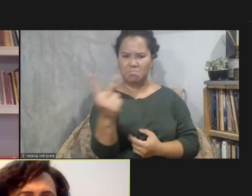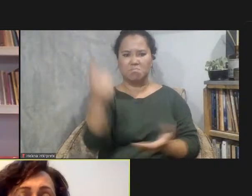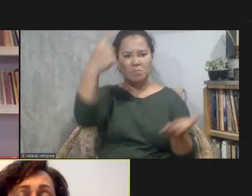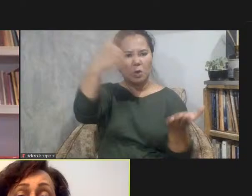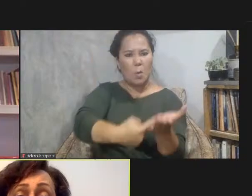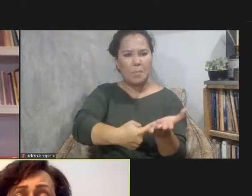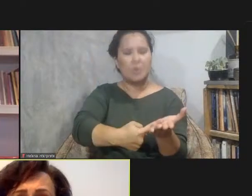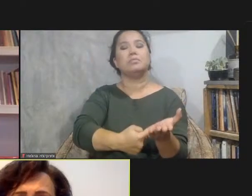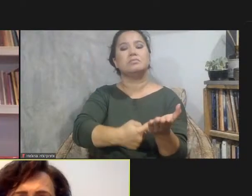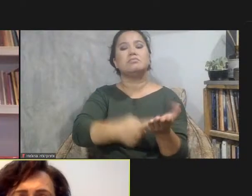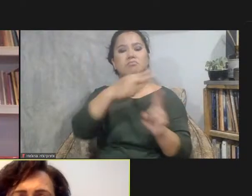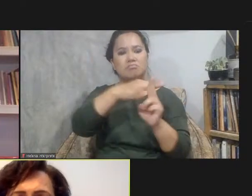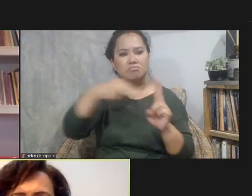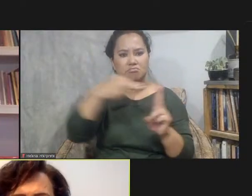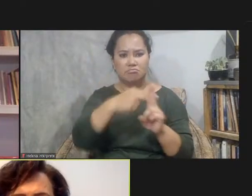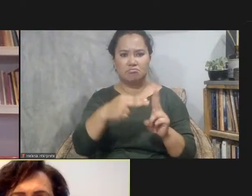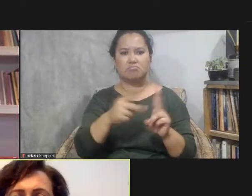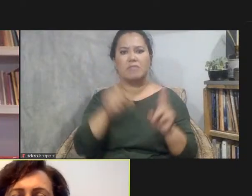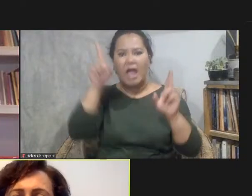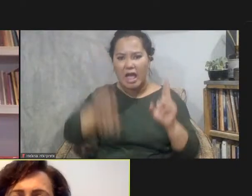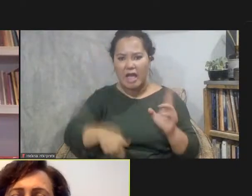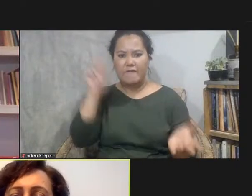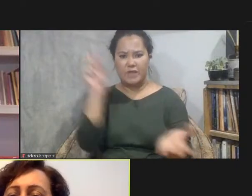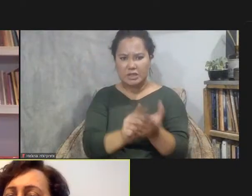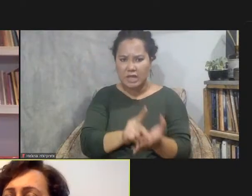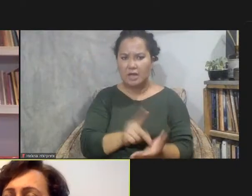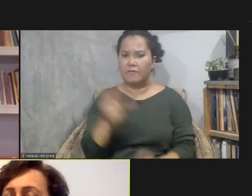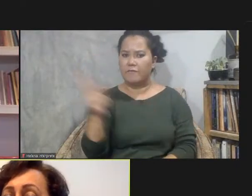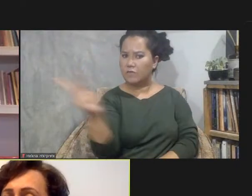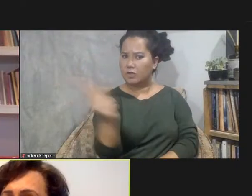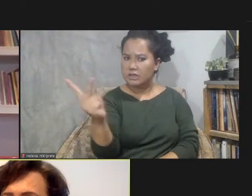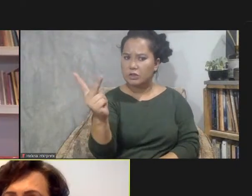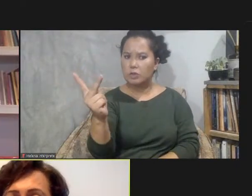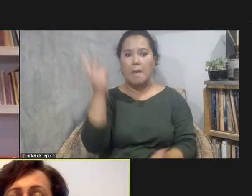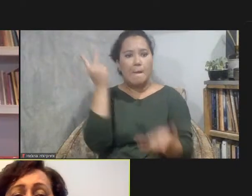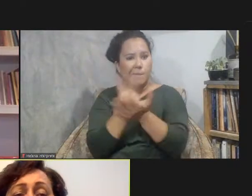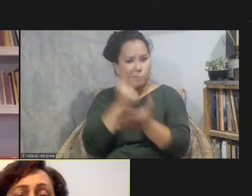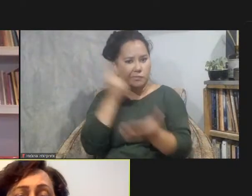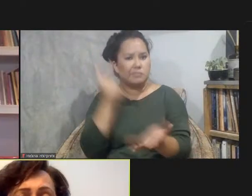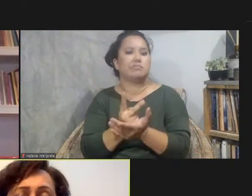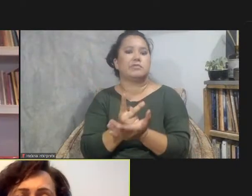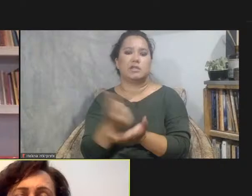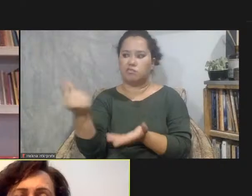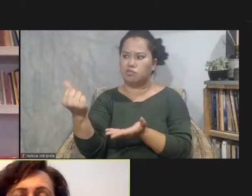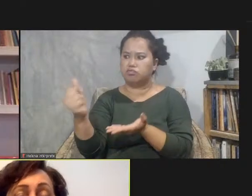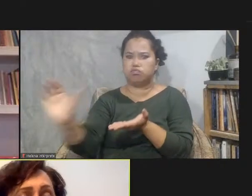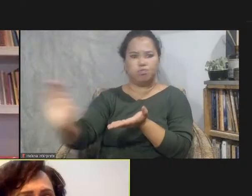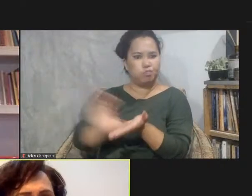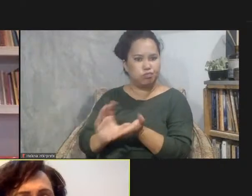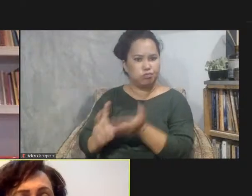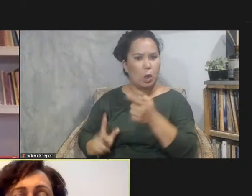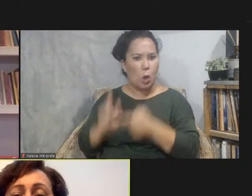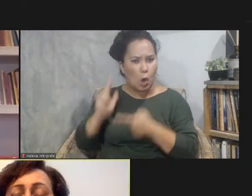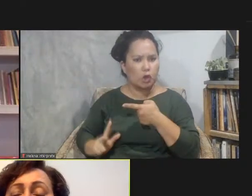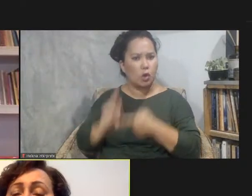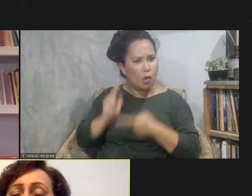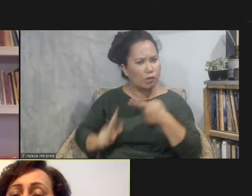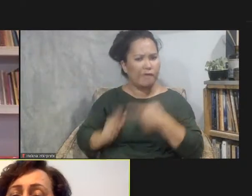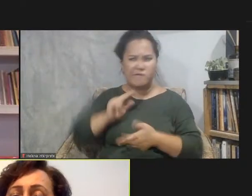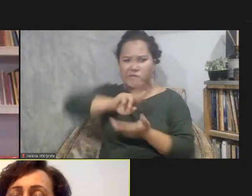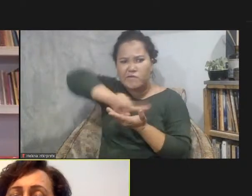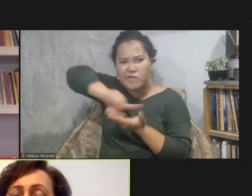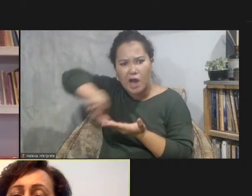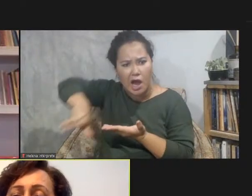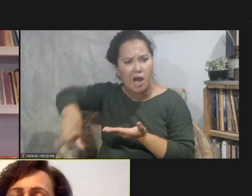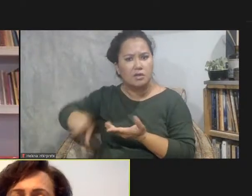Brasília. Foram vocês que, apesar dos cortes orçamentários sofridos desde o primeiro mês de gestão, não deixaram